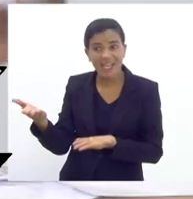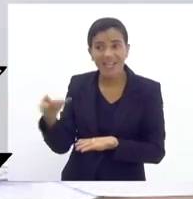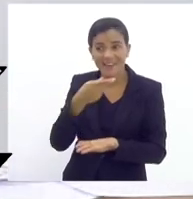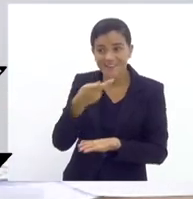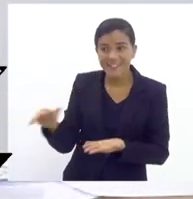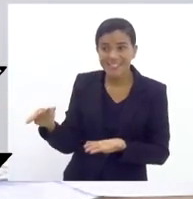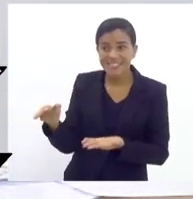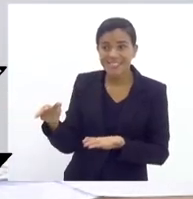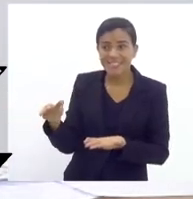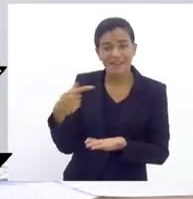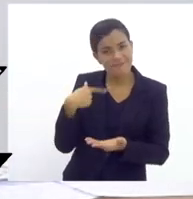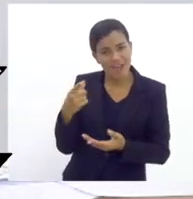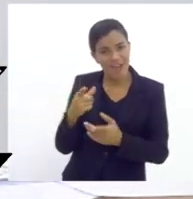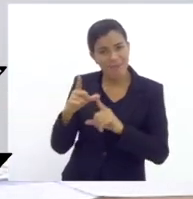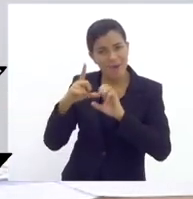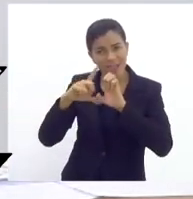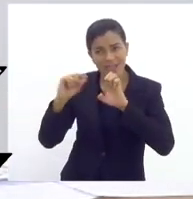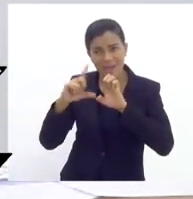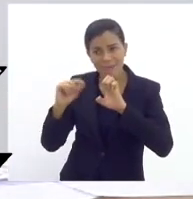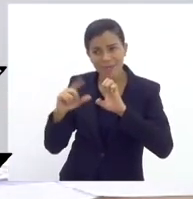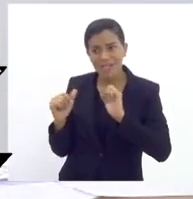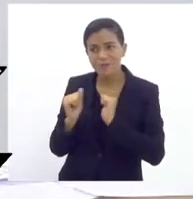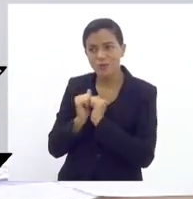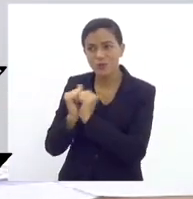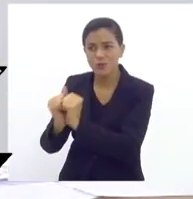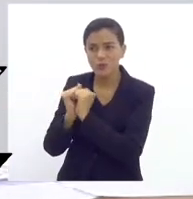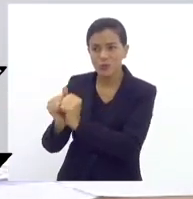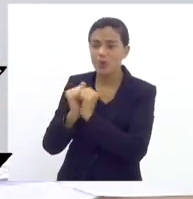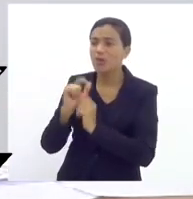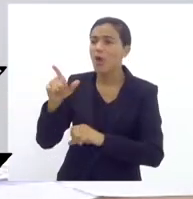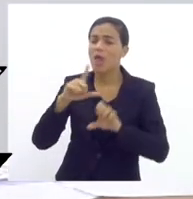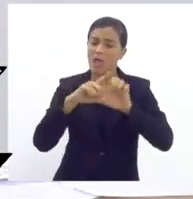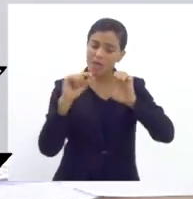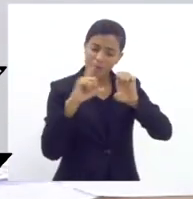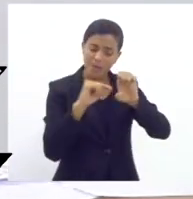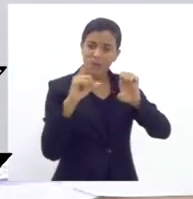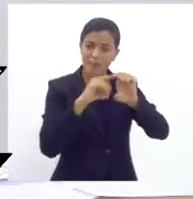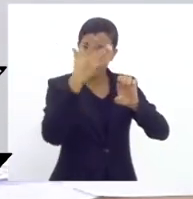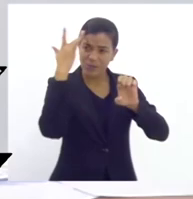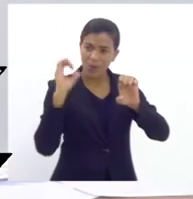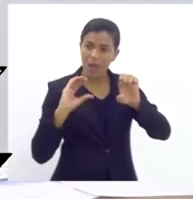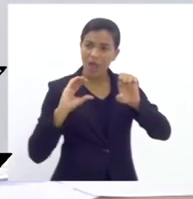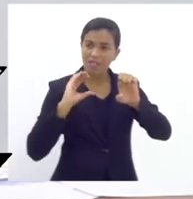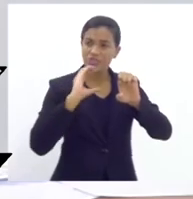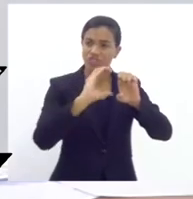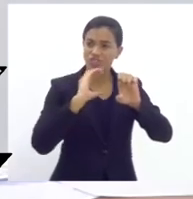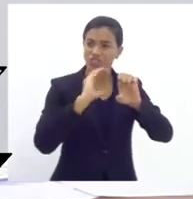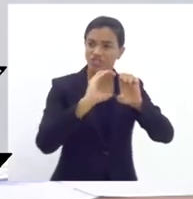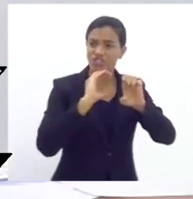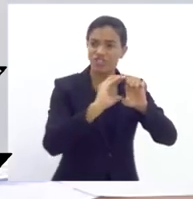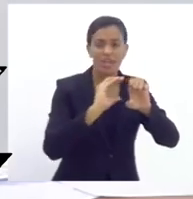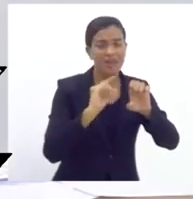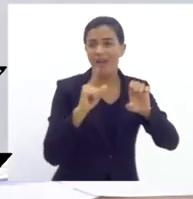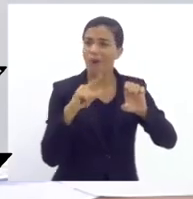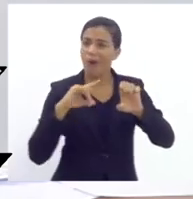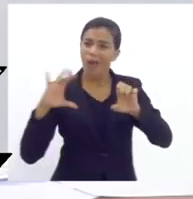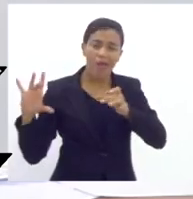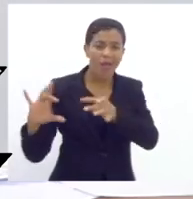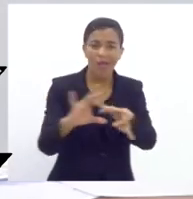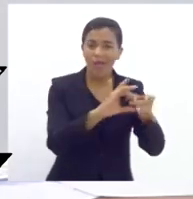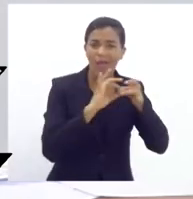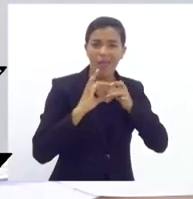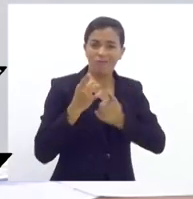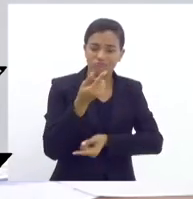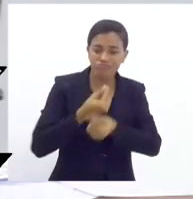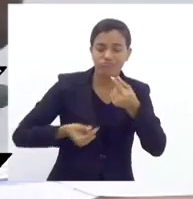vamos empreender com eles empreendedor não é só aquele que tá lá fazendo o serviço é toda rede é a